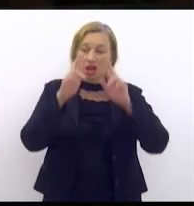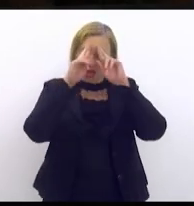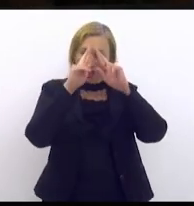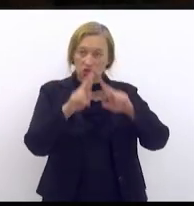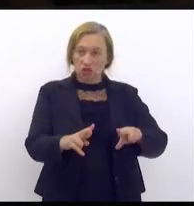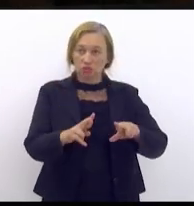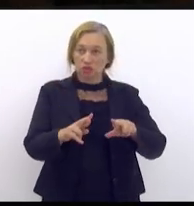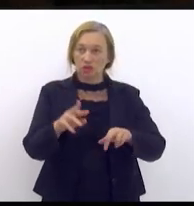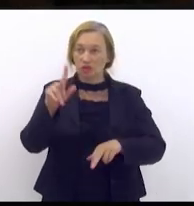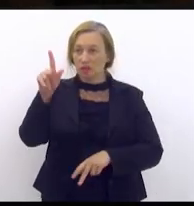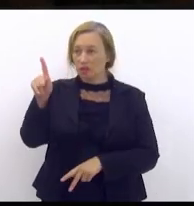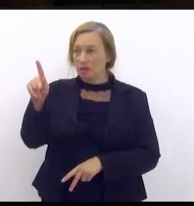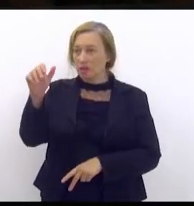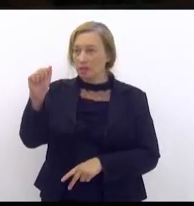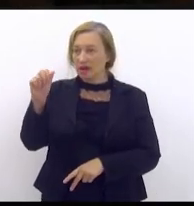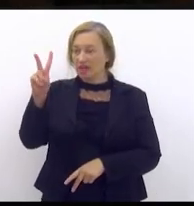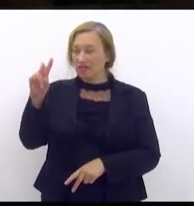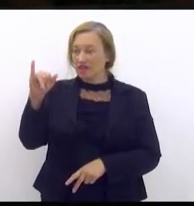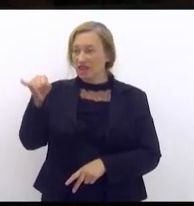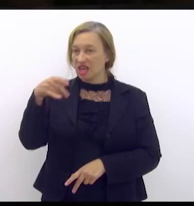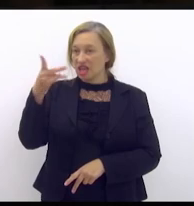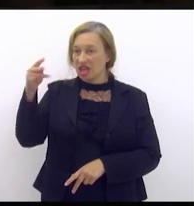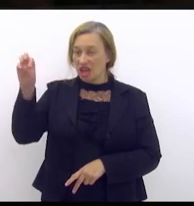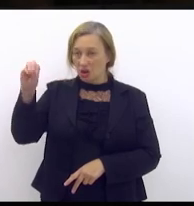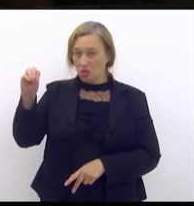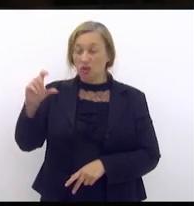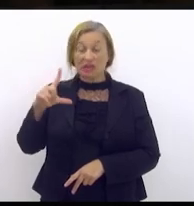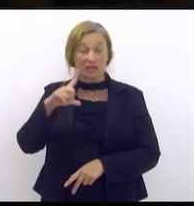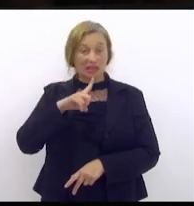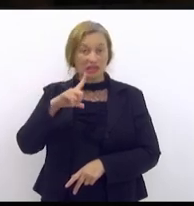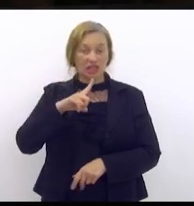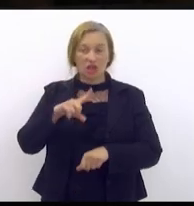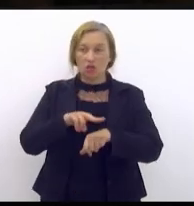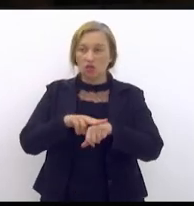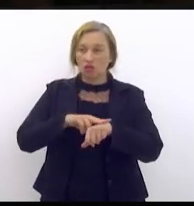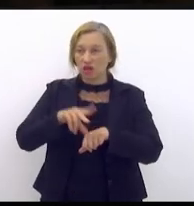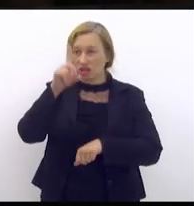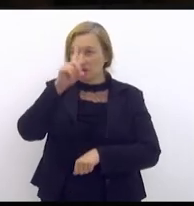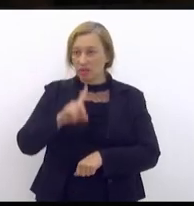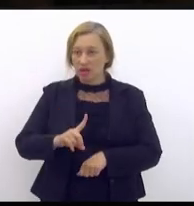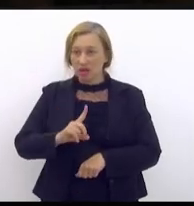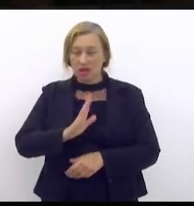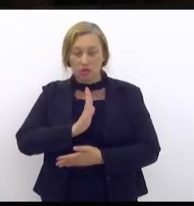Respeitar o pavilhão nacional e ter o verde e amarelo no